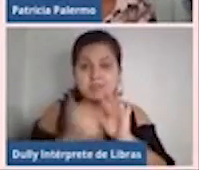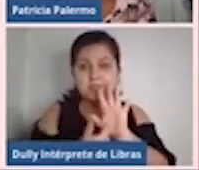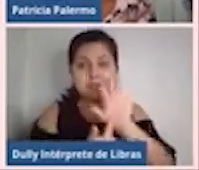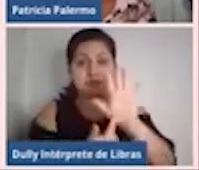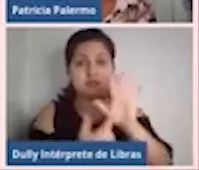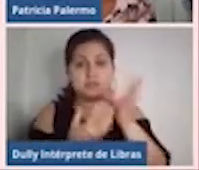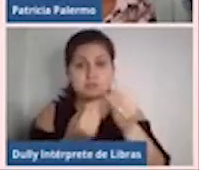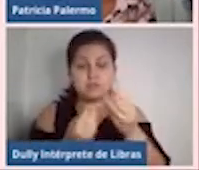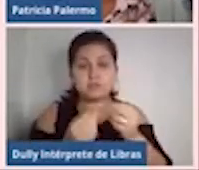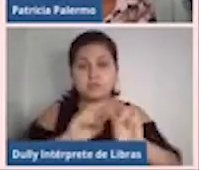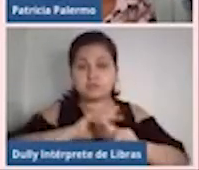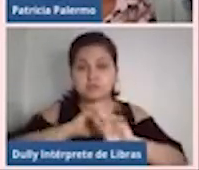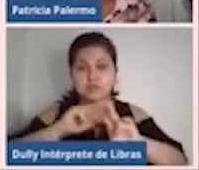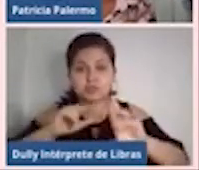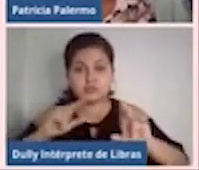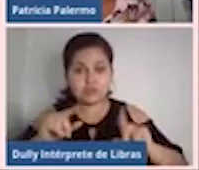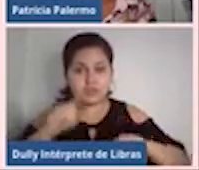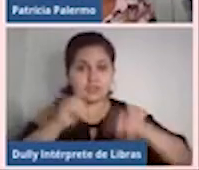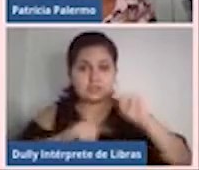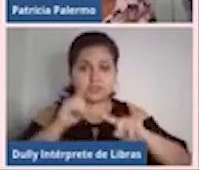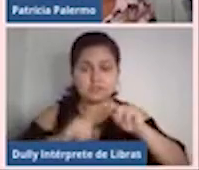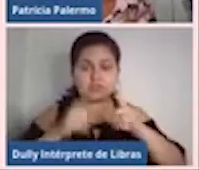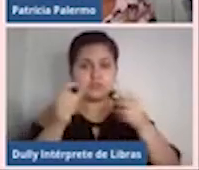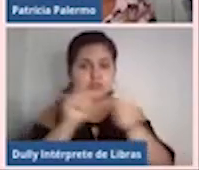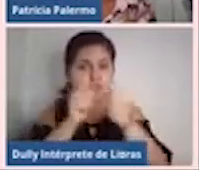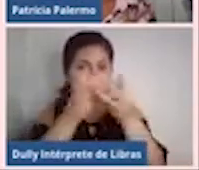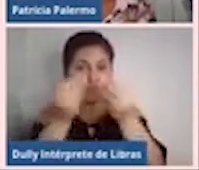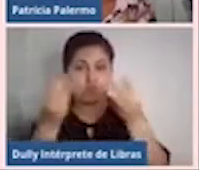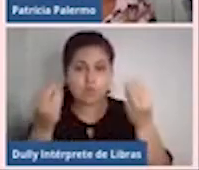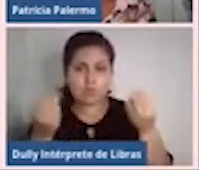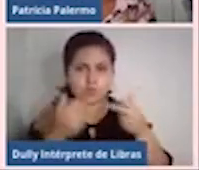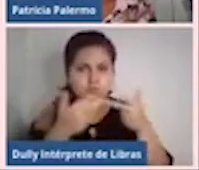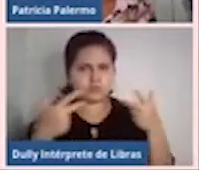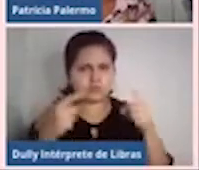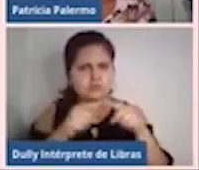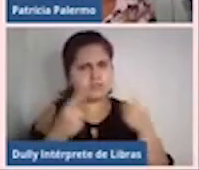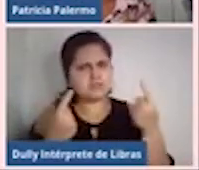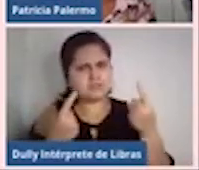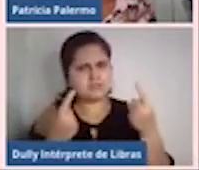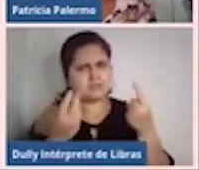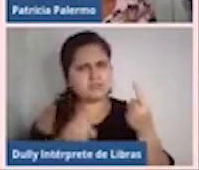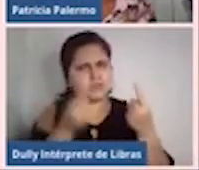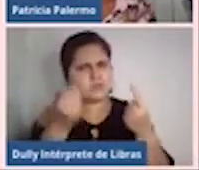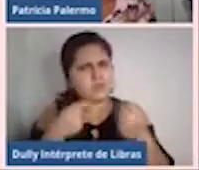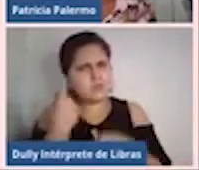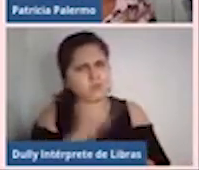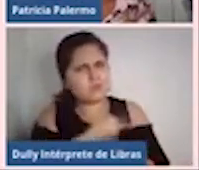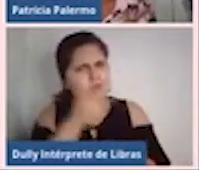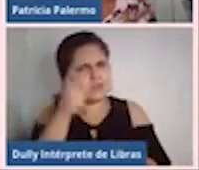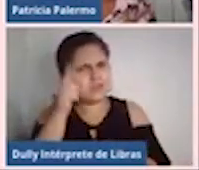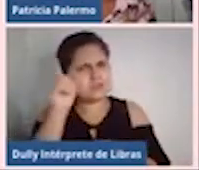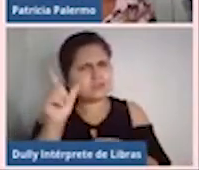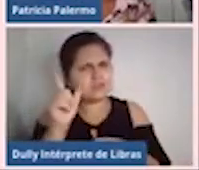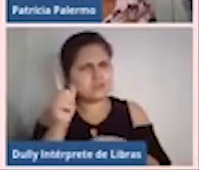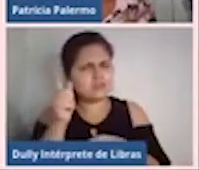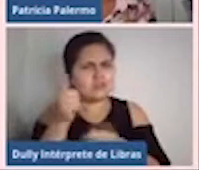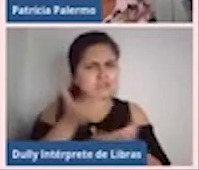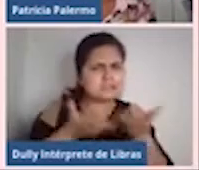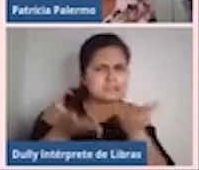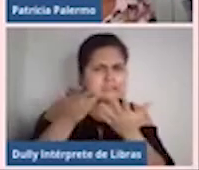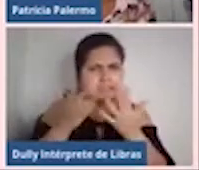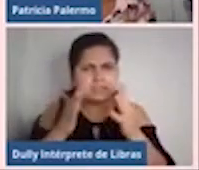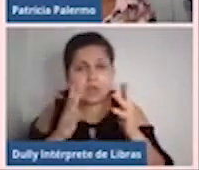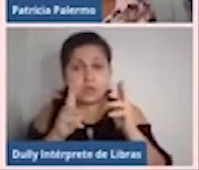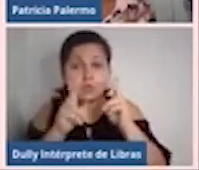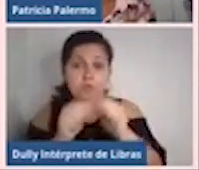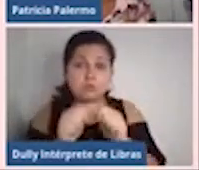ser multitarefa, de fazer um monte de coisa, mas como é que a gente pode fazer para dar conta disso, ou